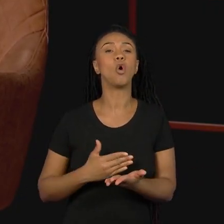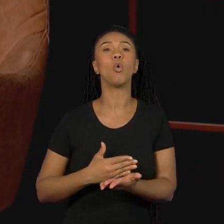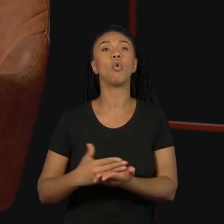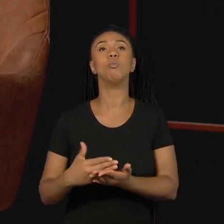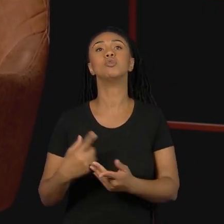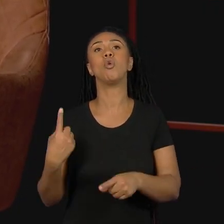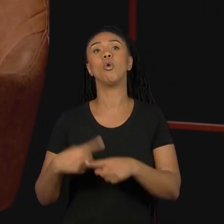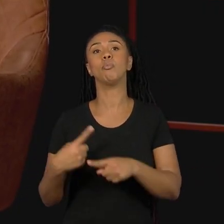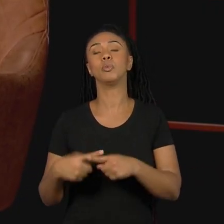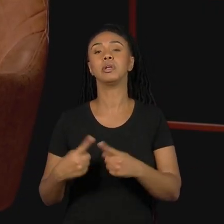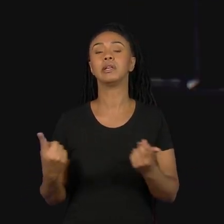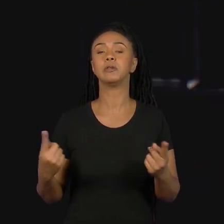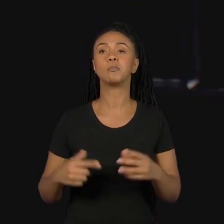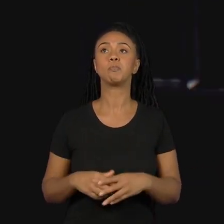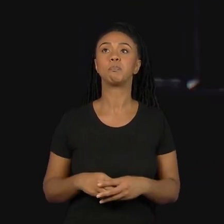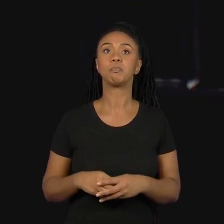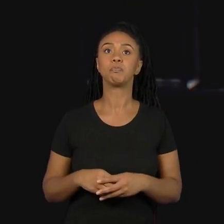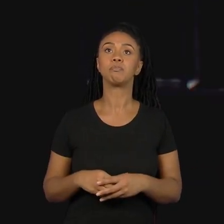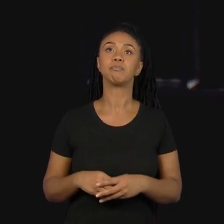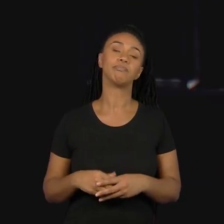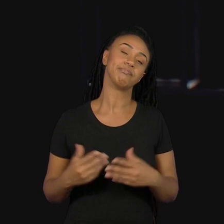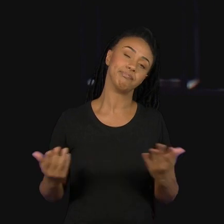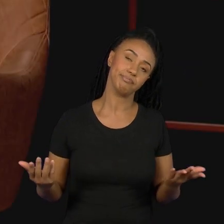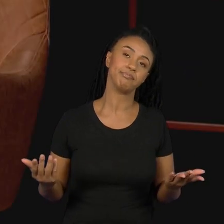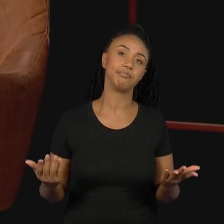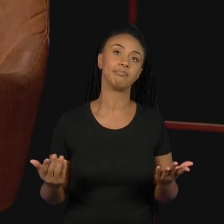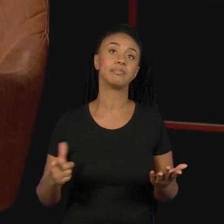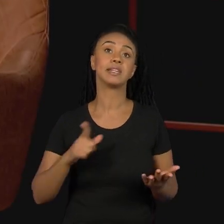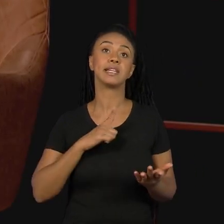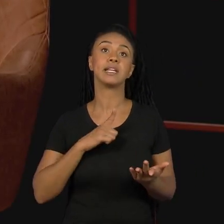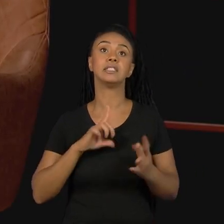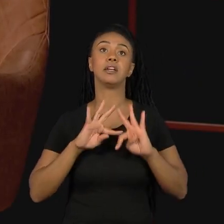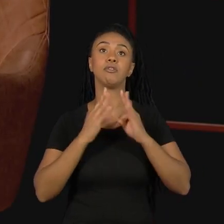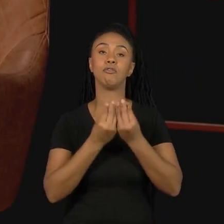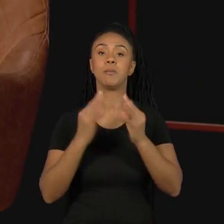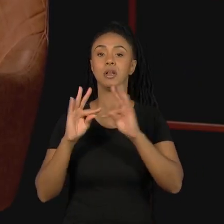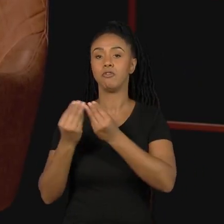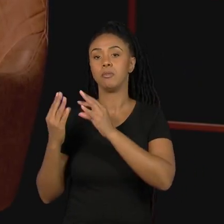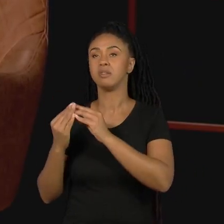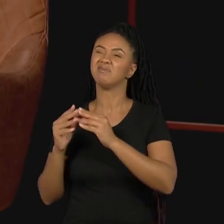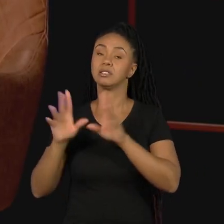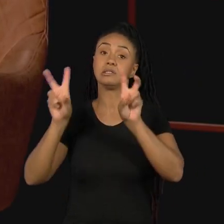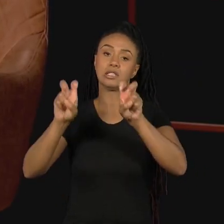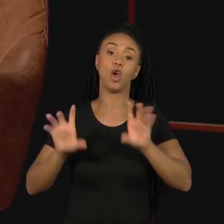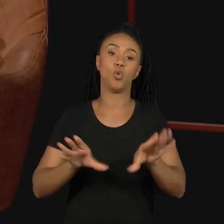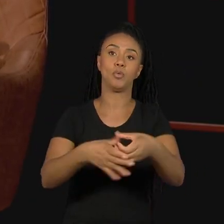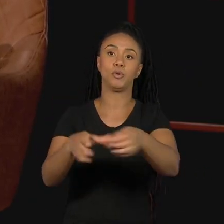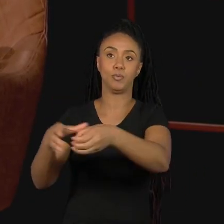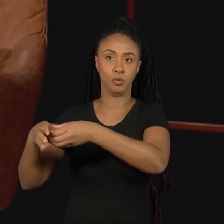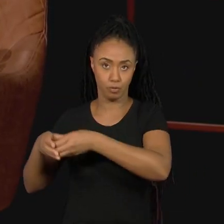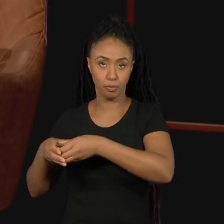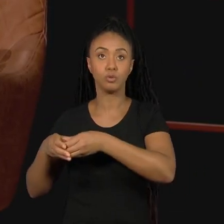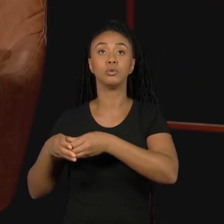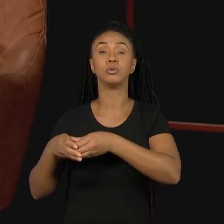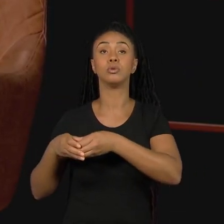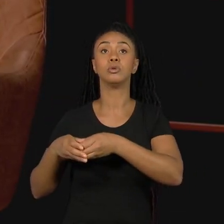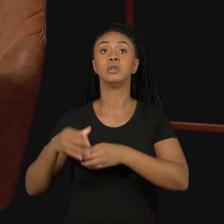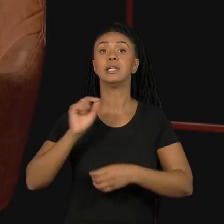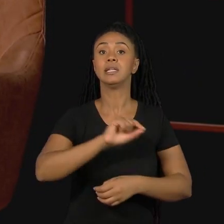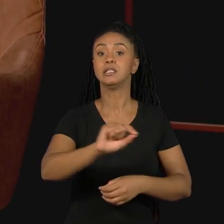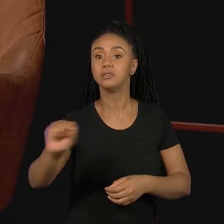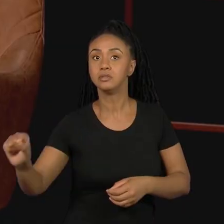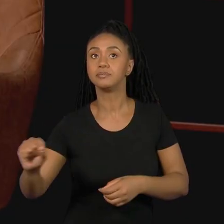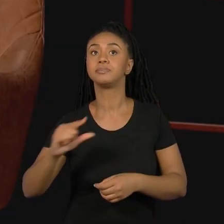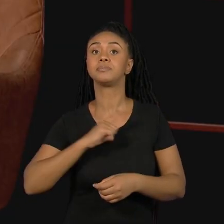pelos quebra-cabeças. Existem 10 famílias de quebra-cabeças, 10 grupos, né? E que todos estão